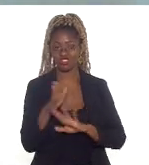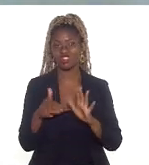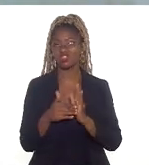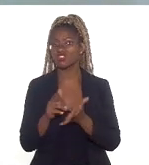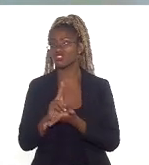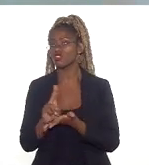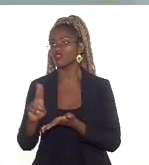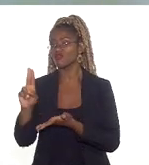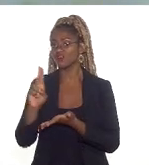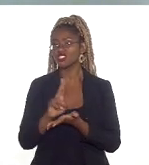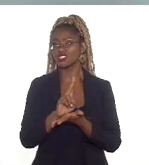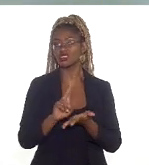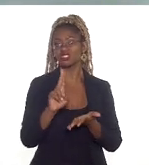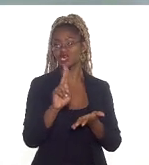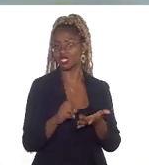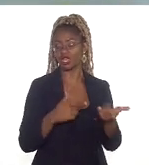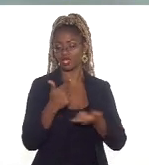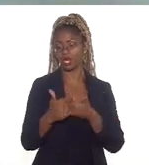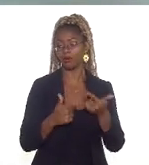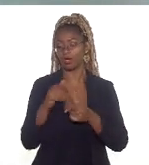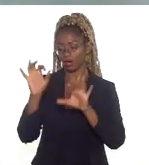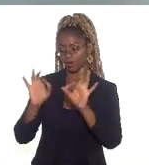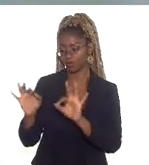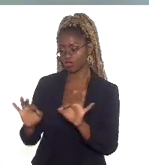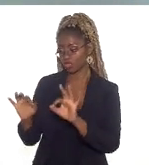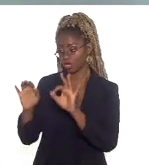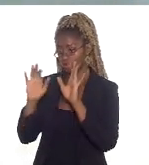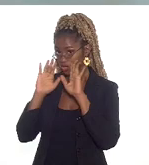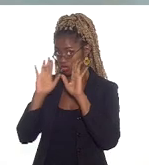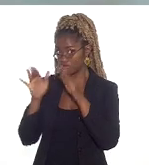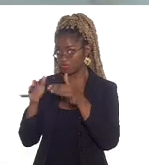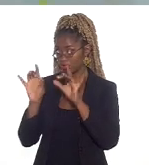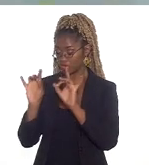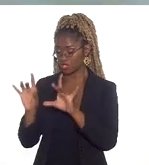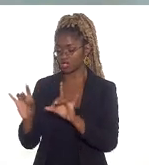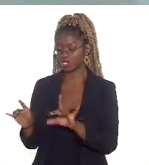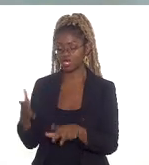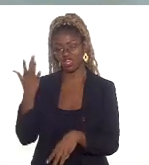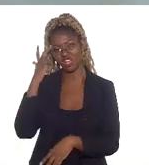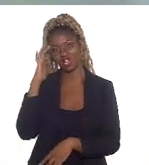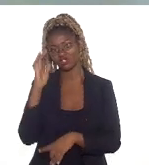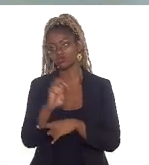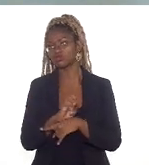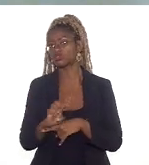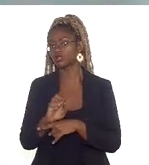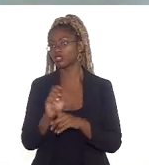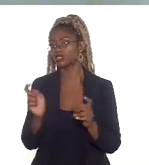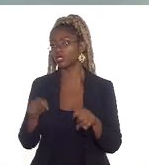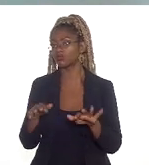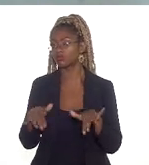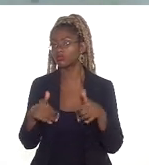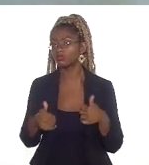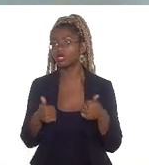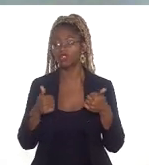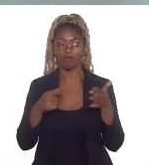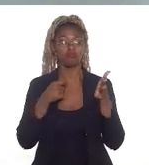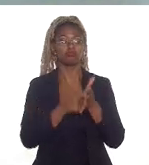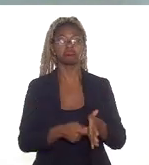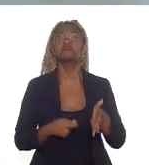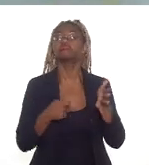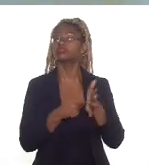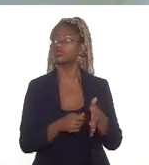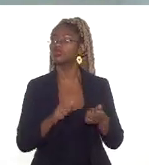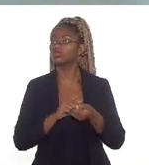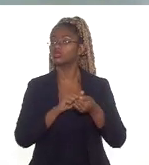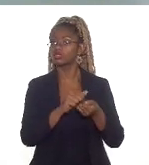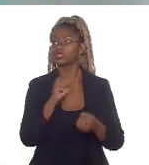projetos específicos, eu acho que o Estado teria mais condição de pleitear junto